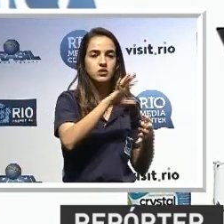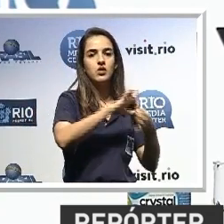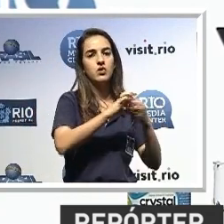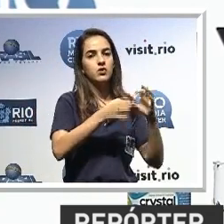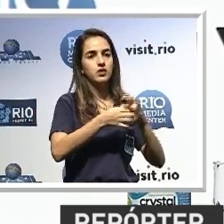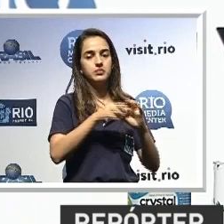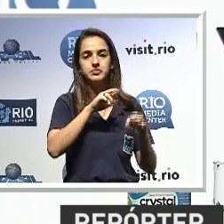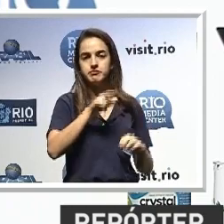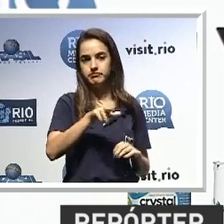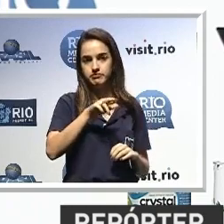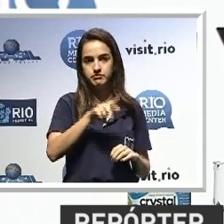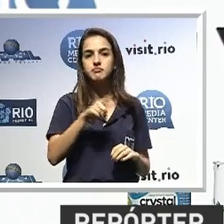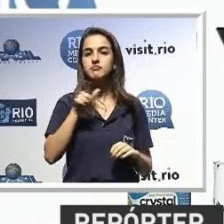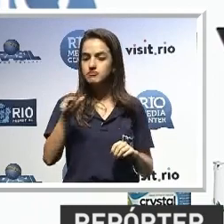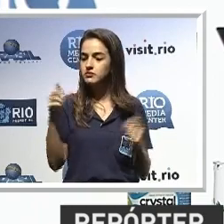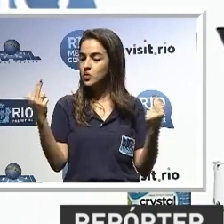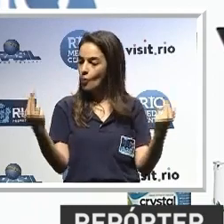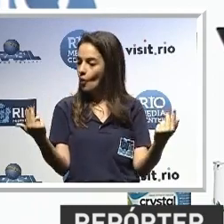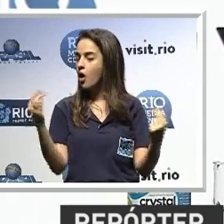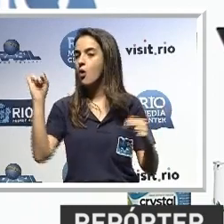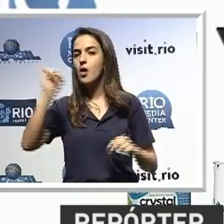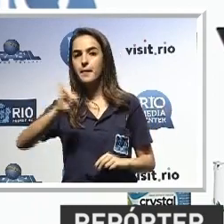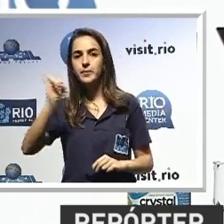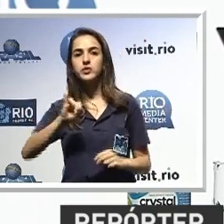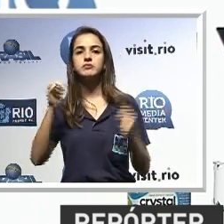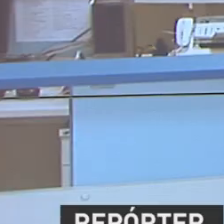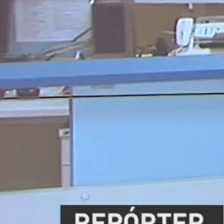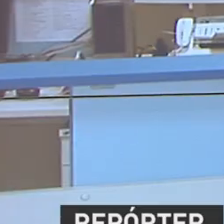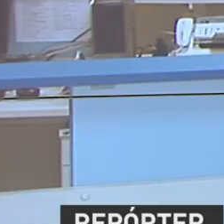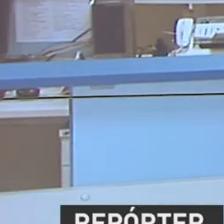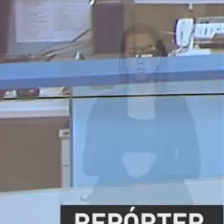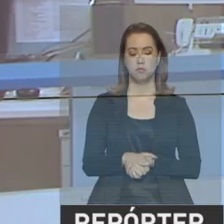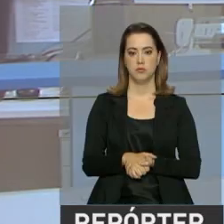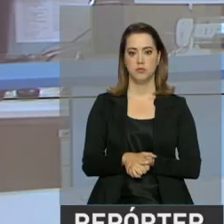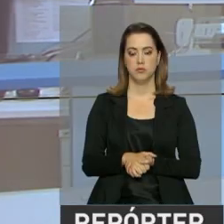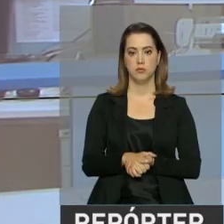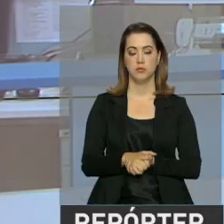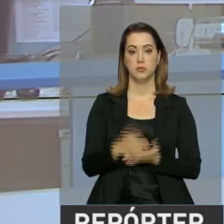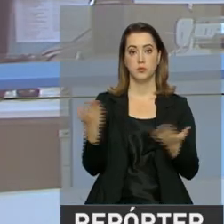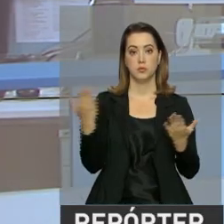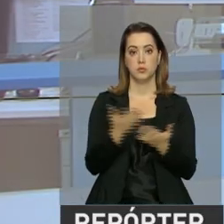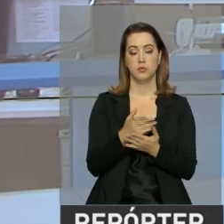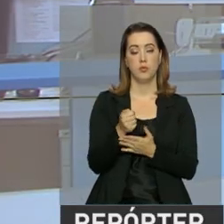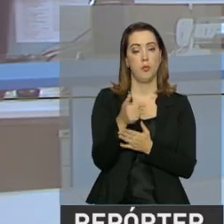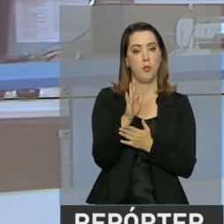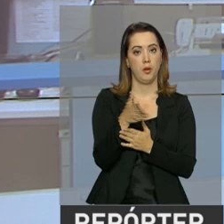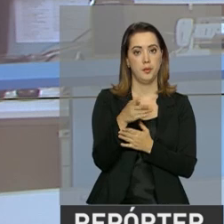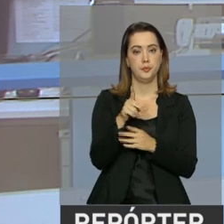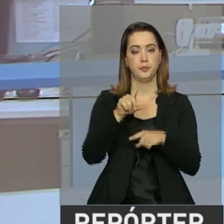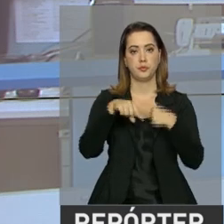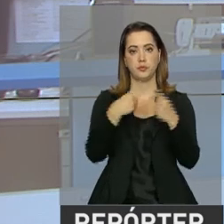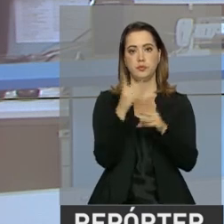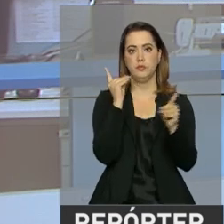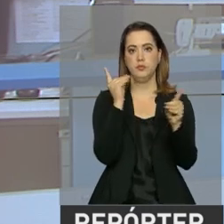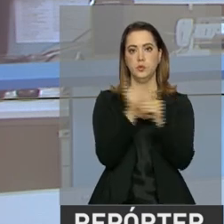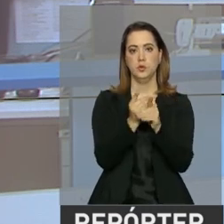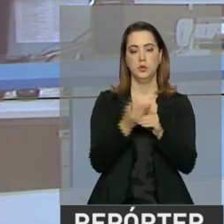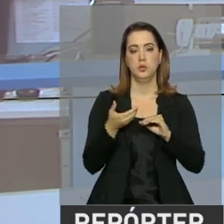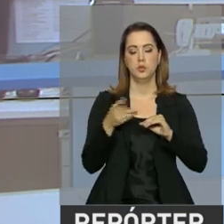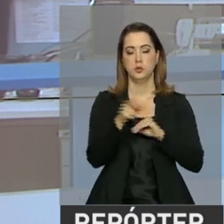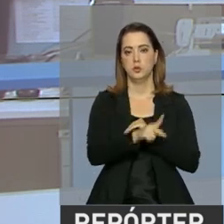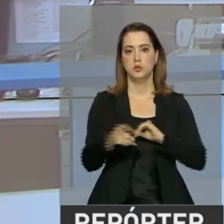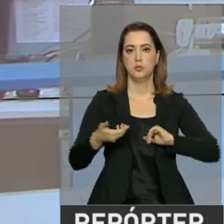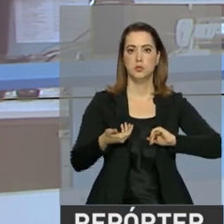Olímpicos nós damos a mesma a um e a outro e agora a pouco após encontro com o presidente da Câmara